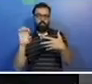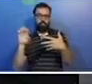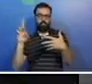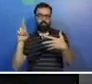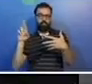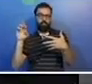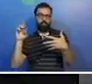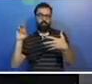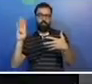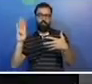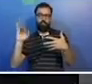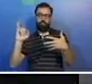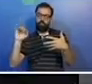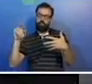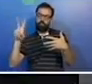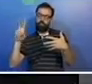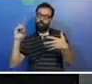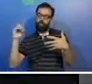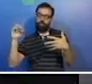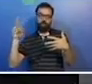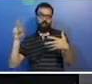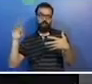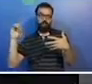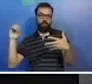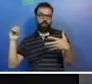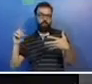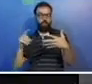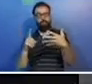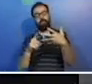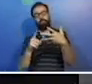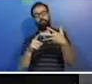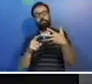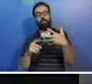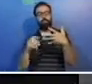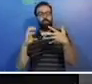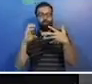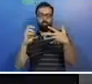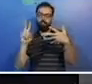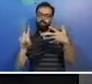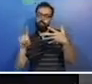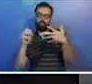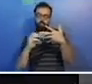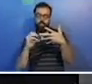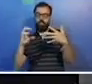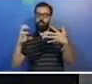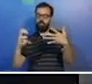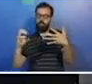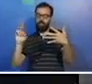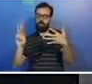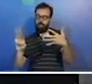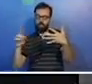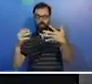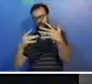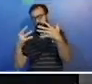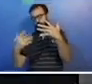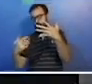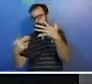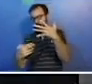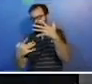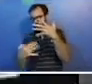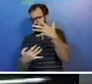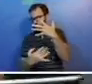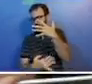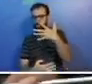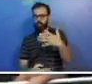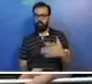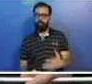os carnívoros, secundário, terciário, até chegar no topo da cadeia alimentar. Certo? Isso